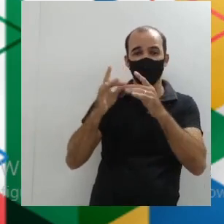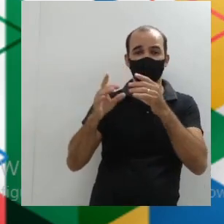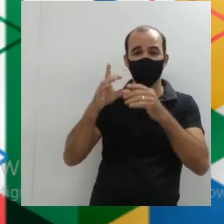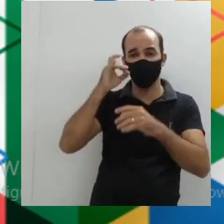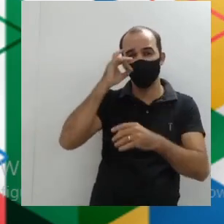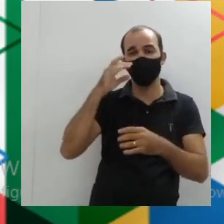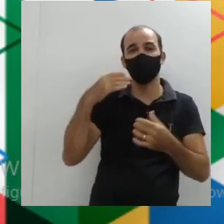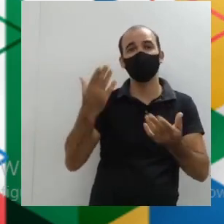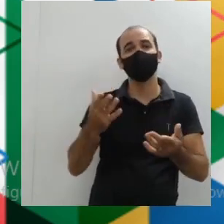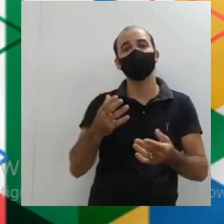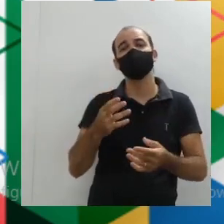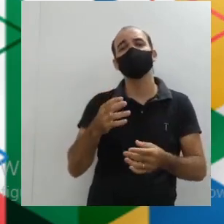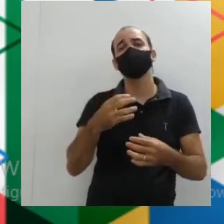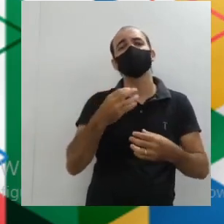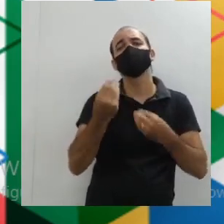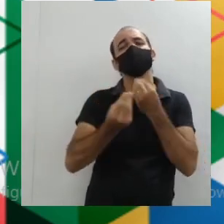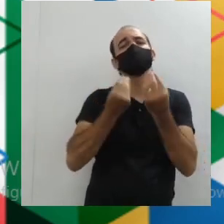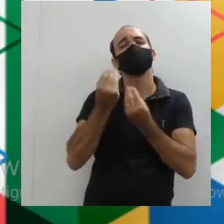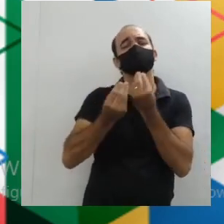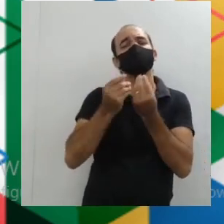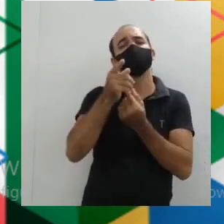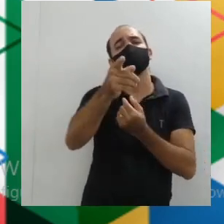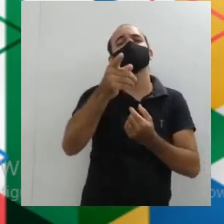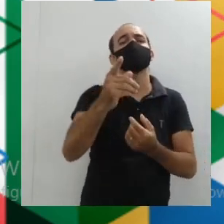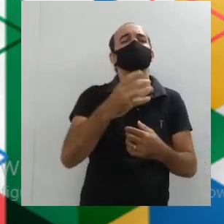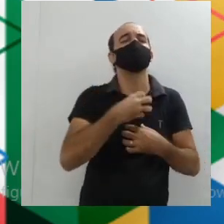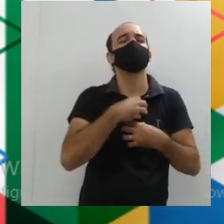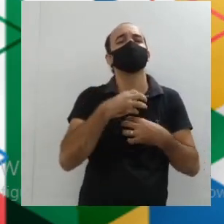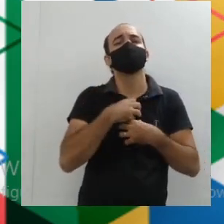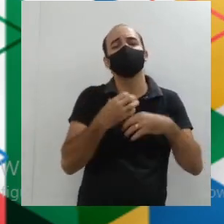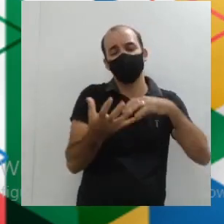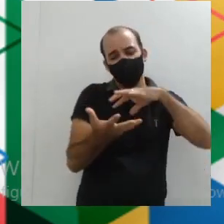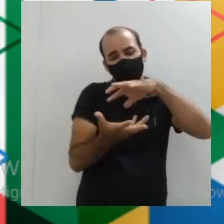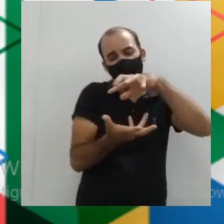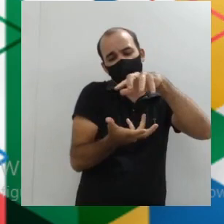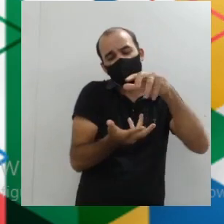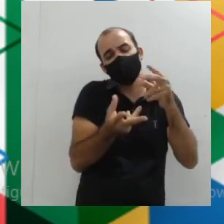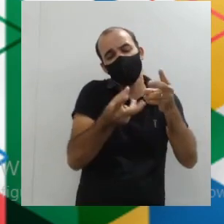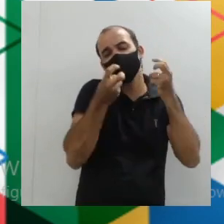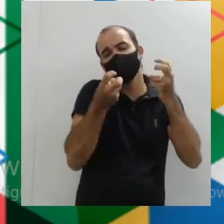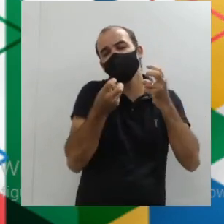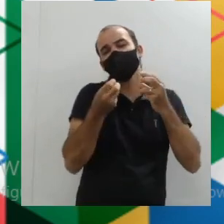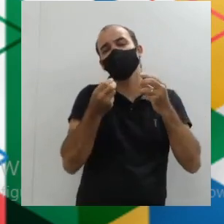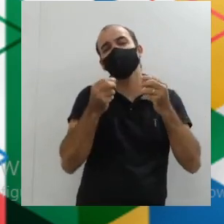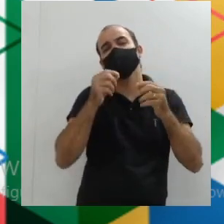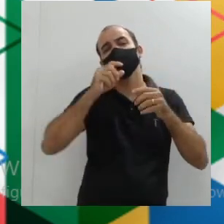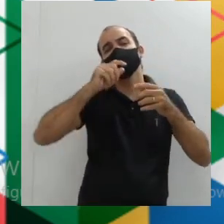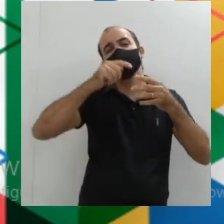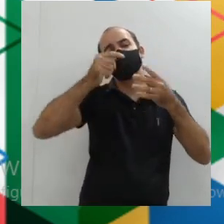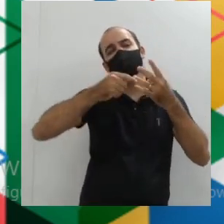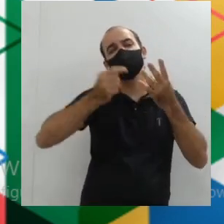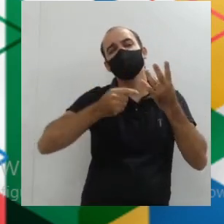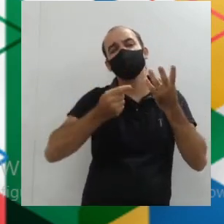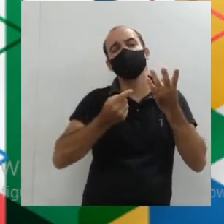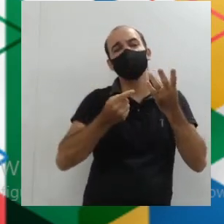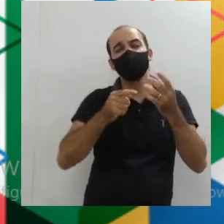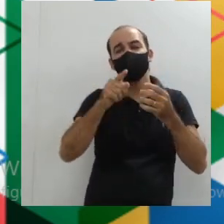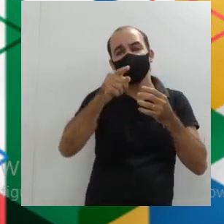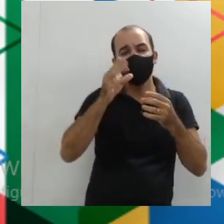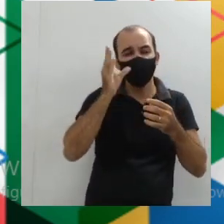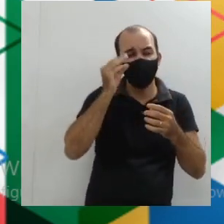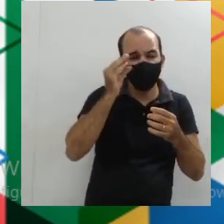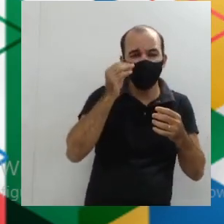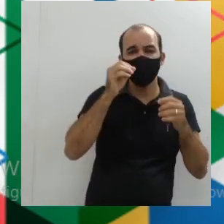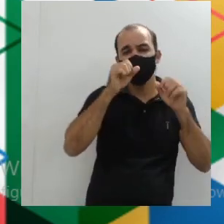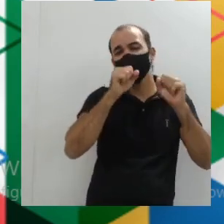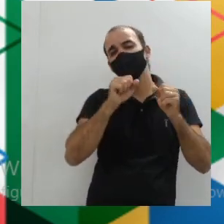eu vou falar sobre o que é cosmovisão se eu nem sei o que é cosmovisão? Calma, calma. Põe o pé aí no freio. Vamos